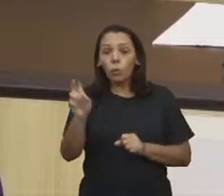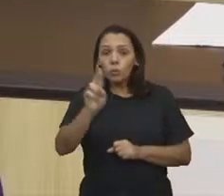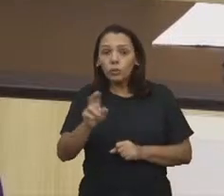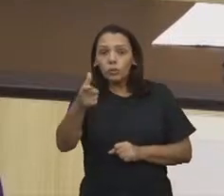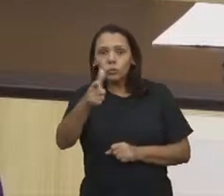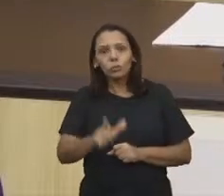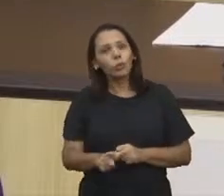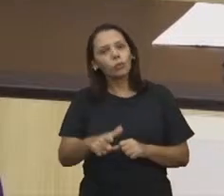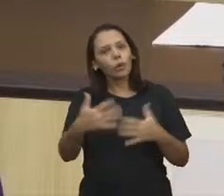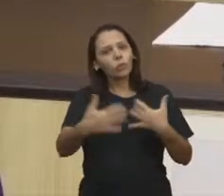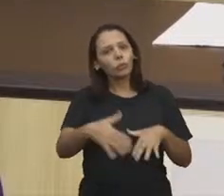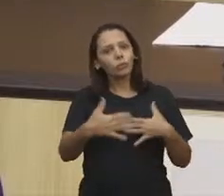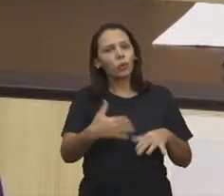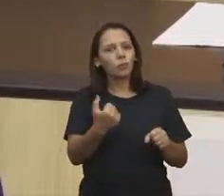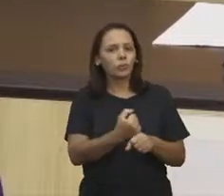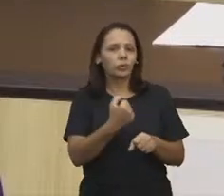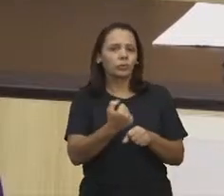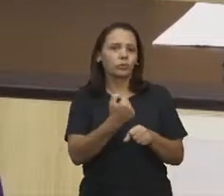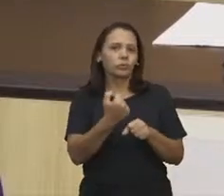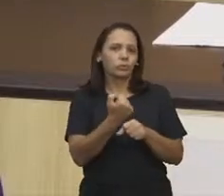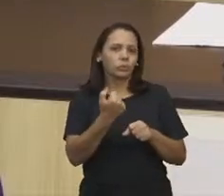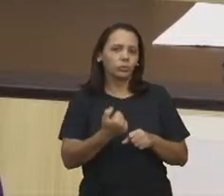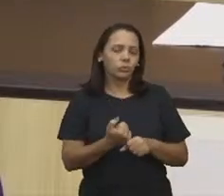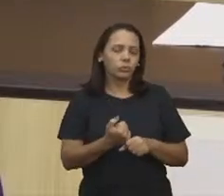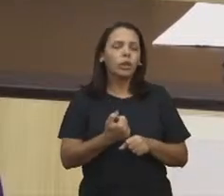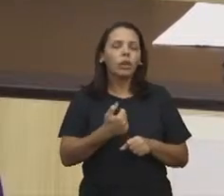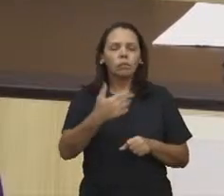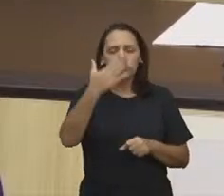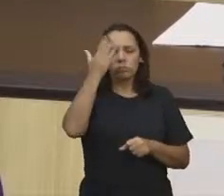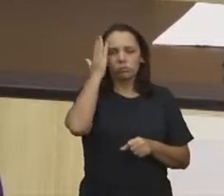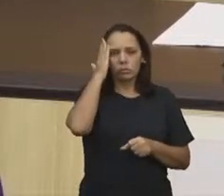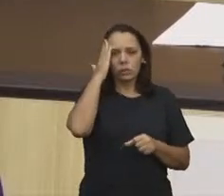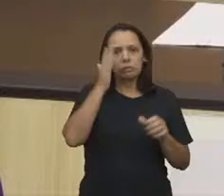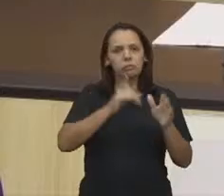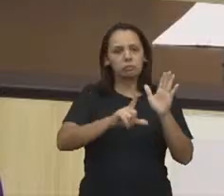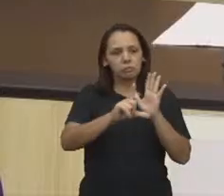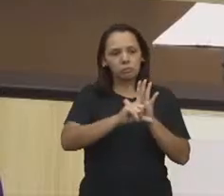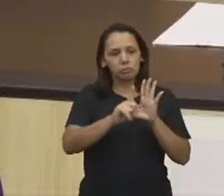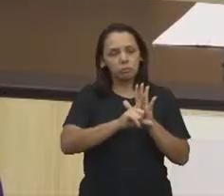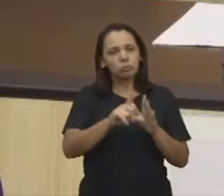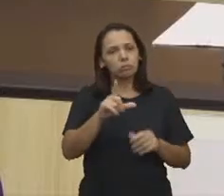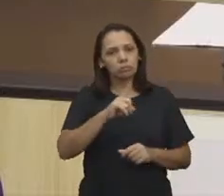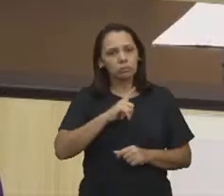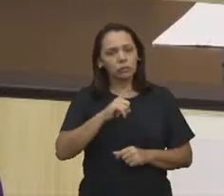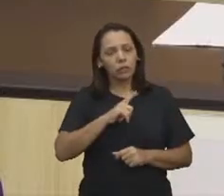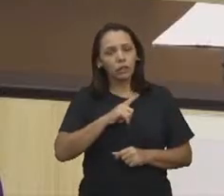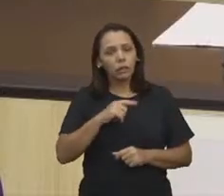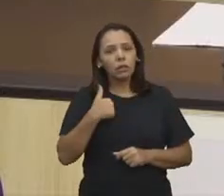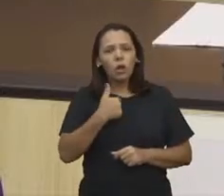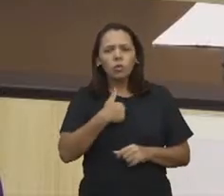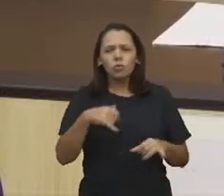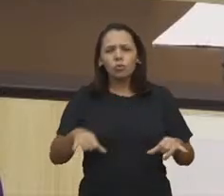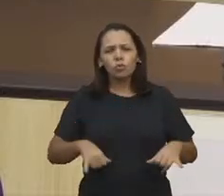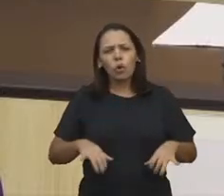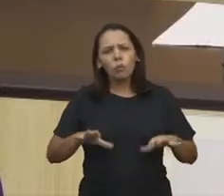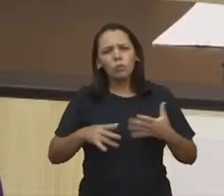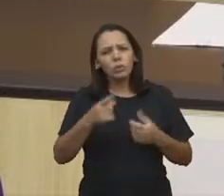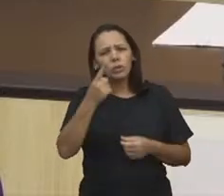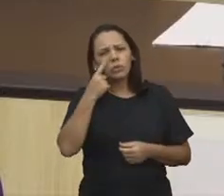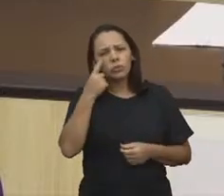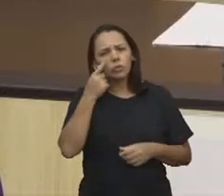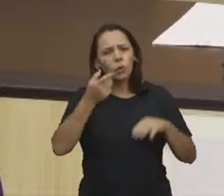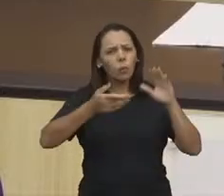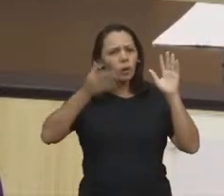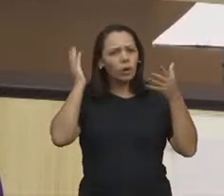E hoje eu sei que existe a lei, e a gente sofre muito, né? Quando esses meninos estão trabalhando, que a gente vê um caminhão caçamba e a